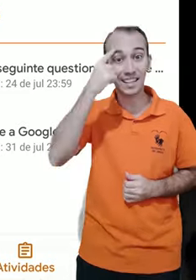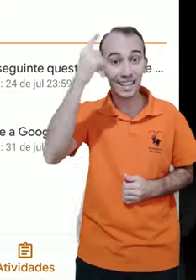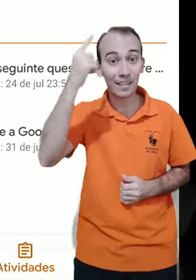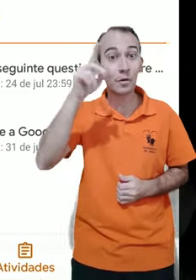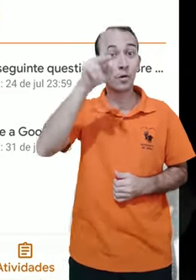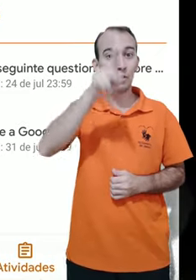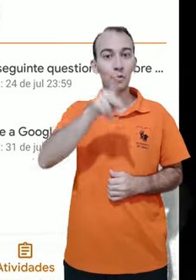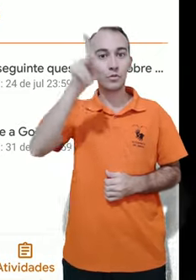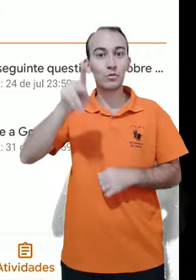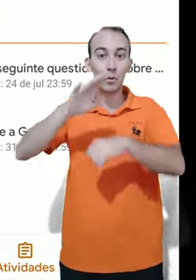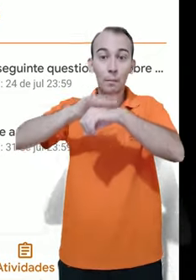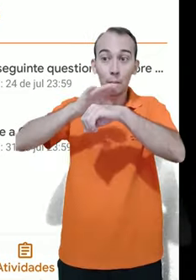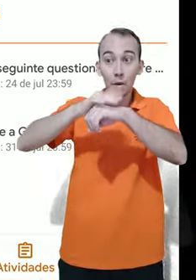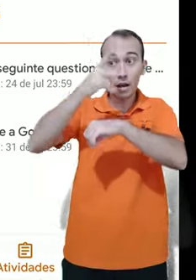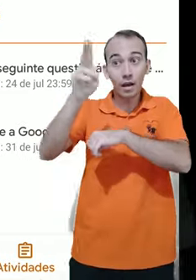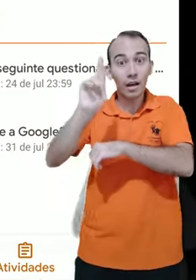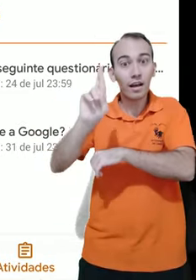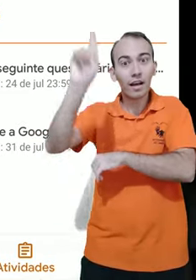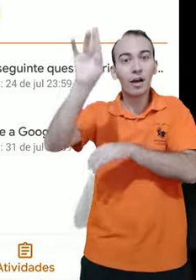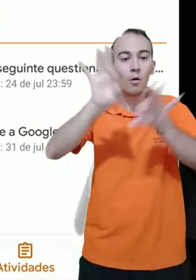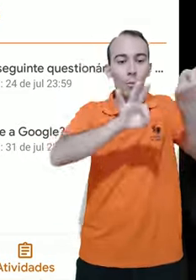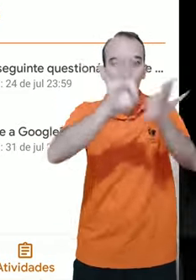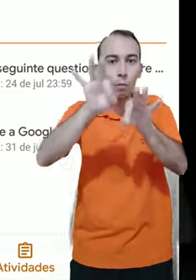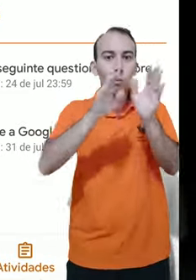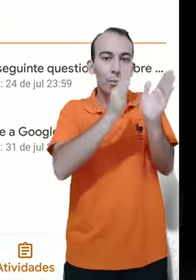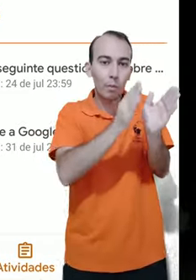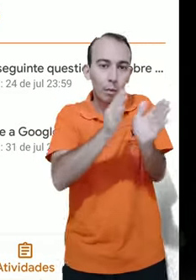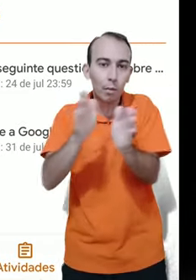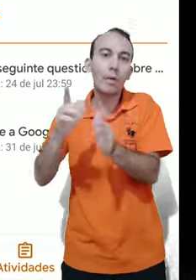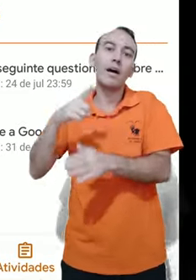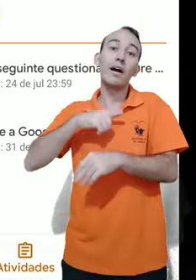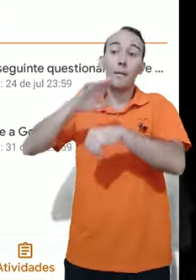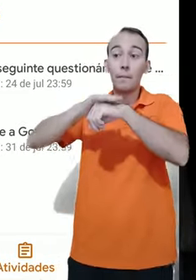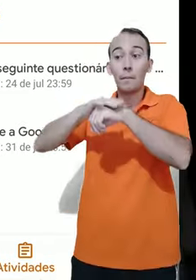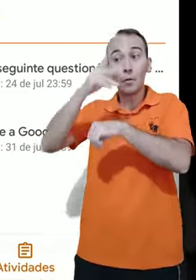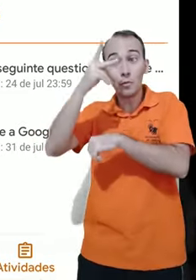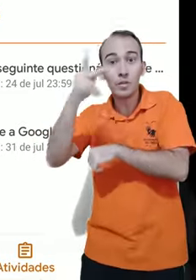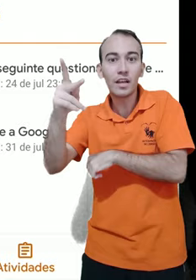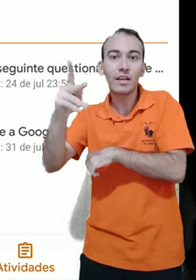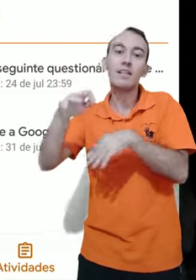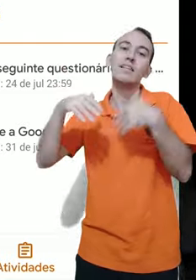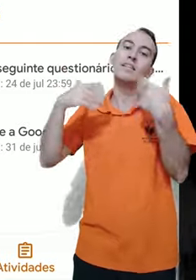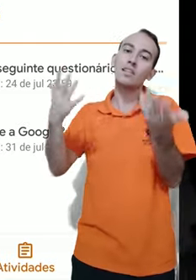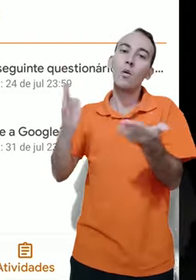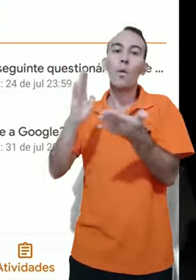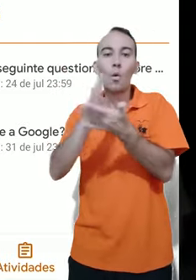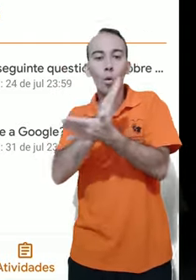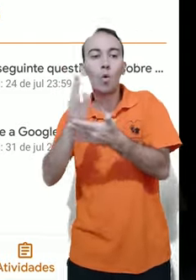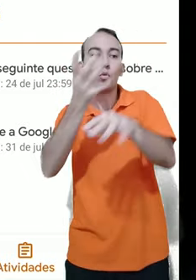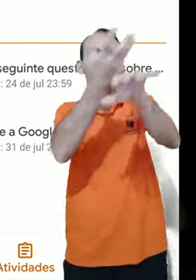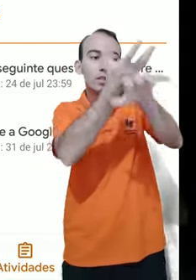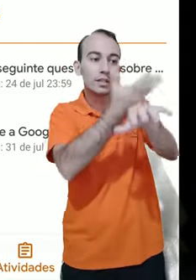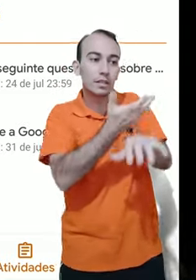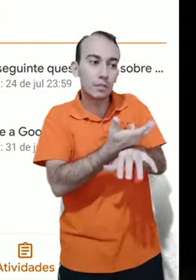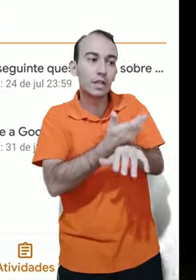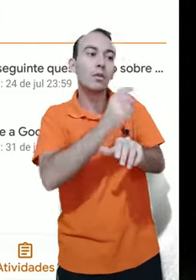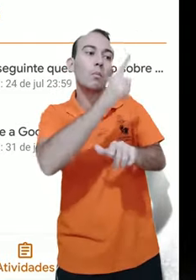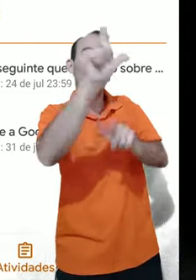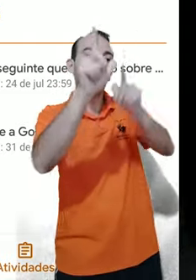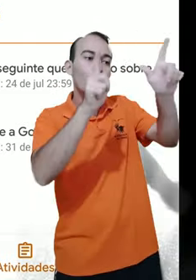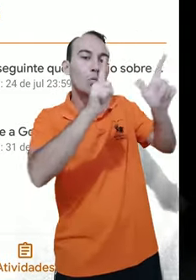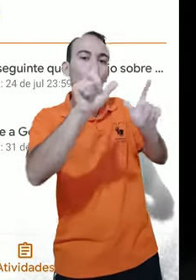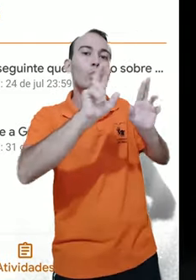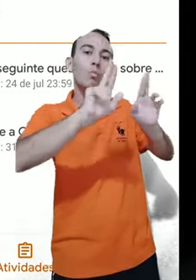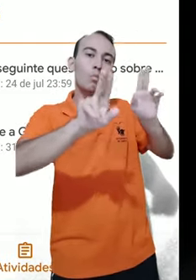seu professor que organizasse menu Logos os nomes das atividades e dos Tópicos que estão exibidos aqui serão provavelmente diferentes da sua